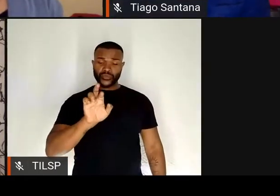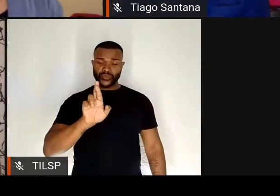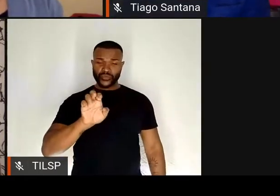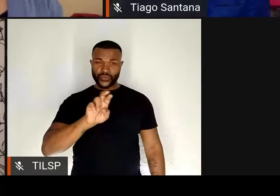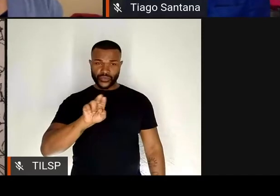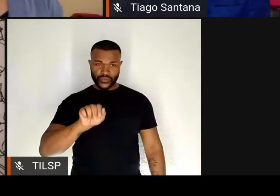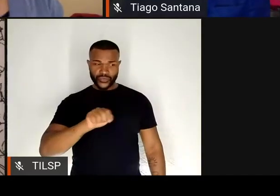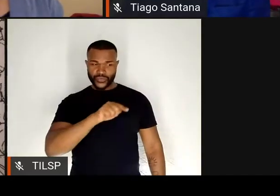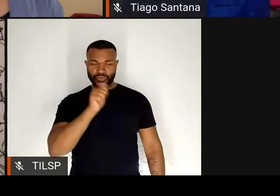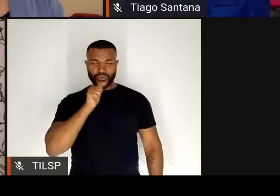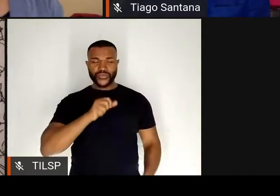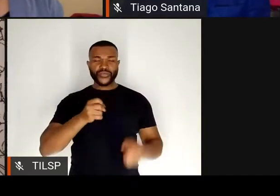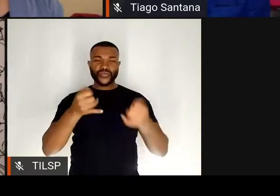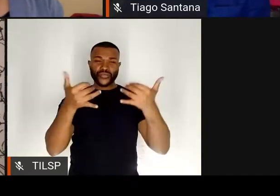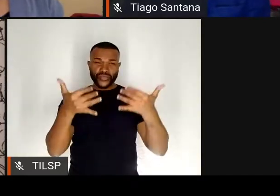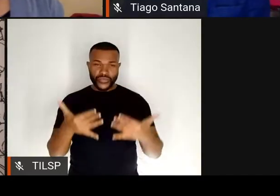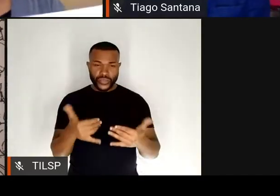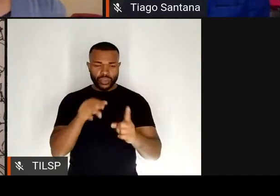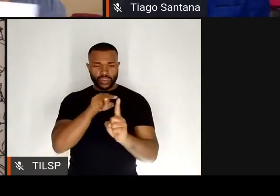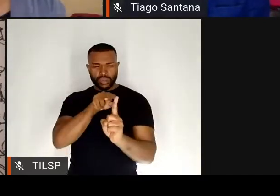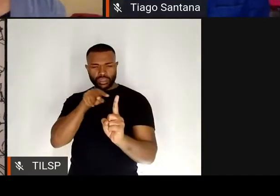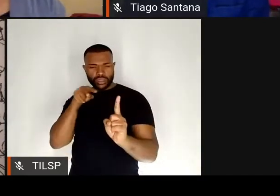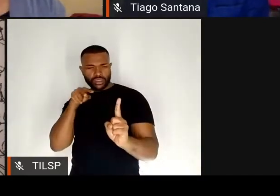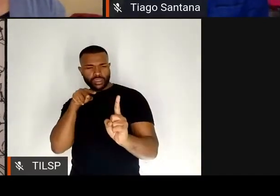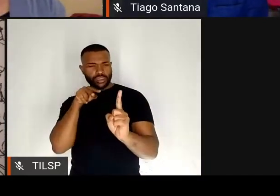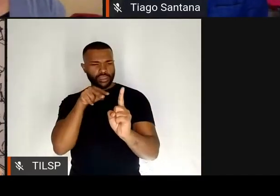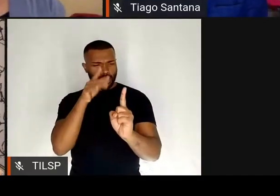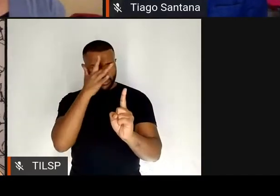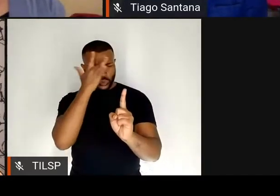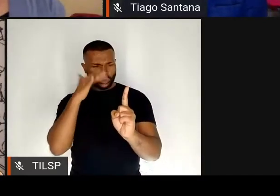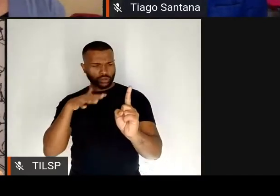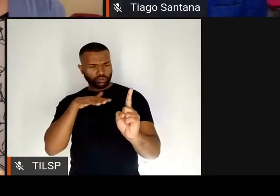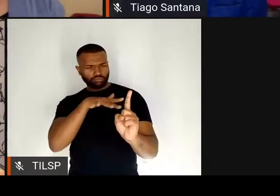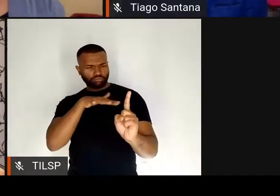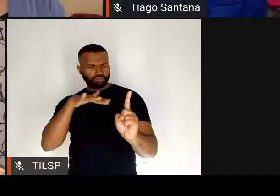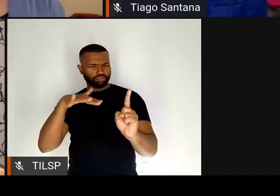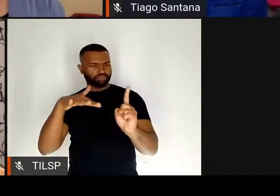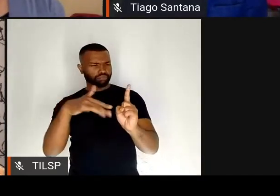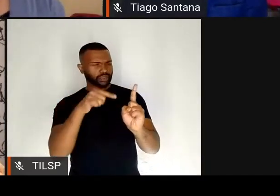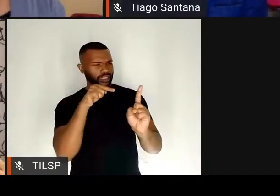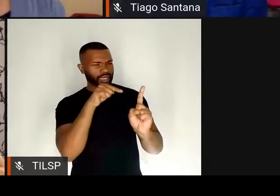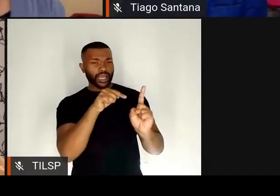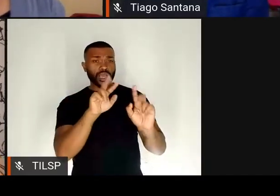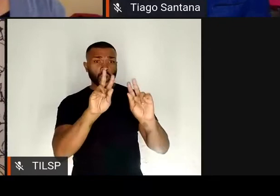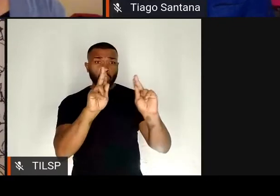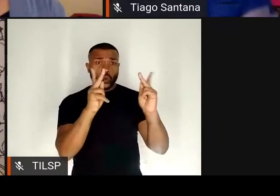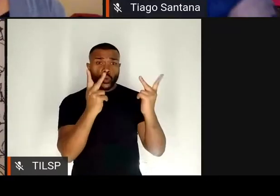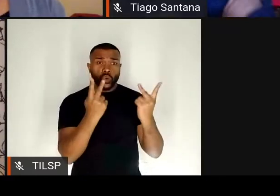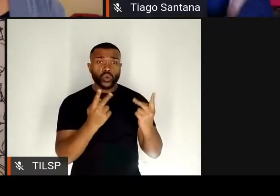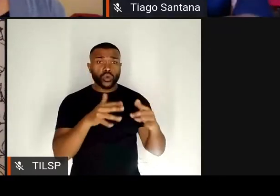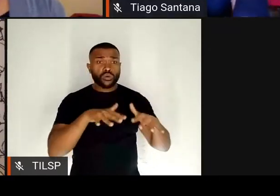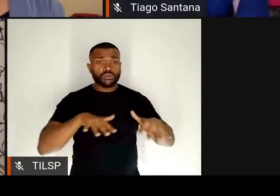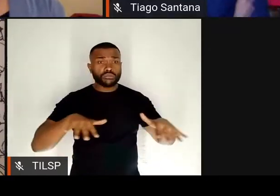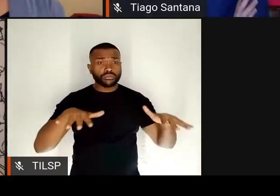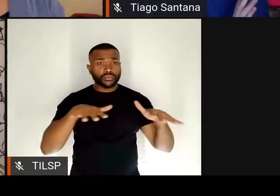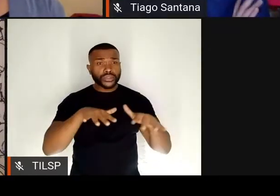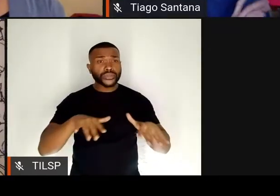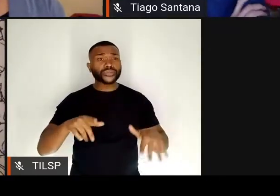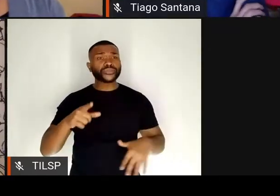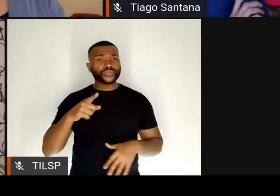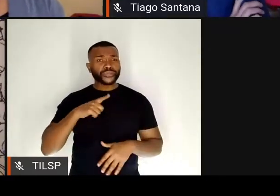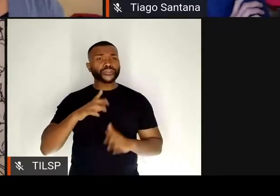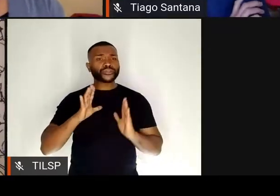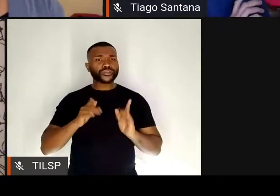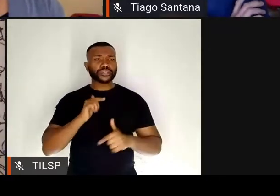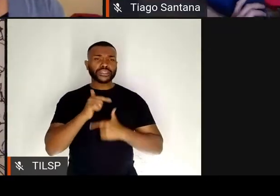elege indivíduos dentro da multidão e que, assim, humaniza essa multidão, estaria presente durante todo o trabalho